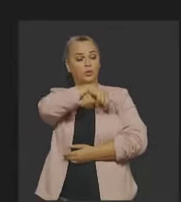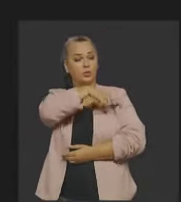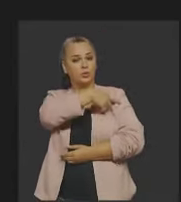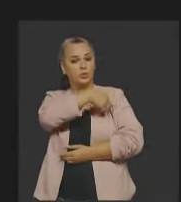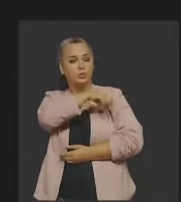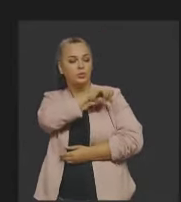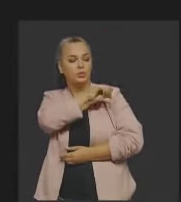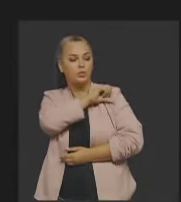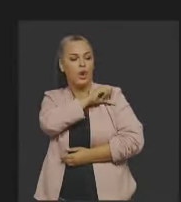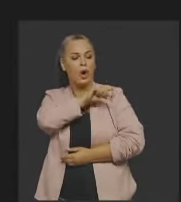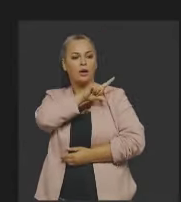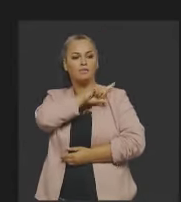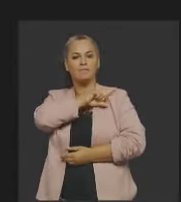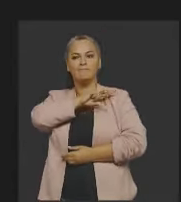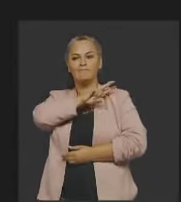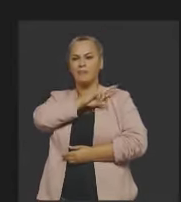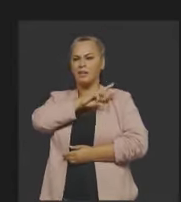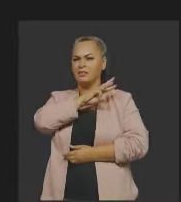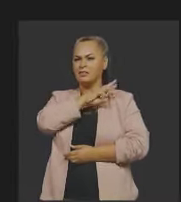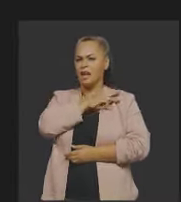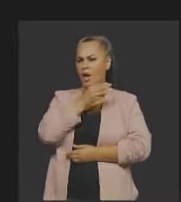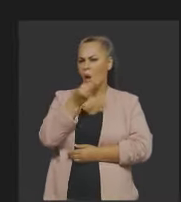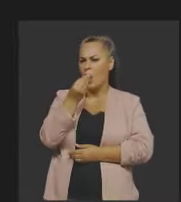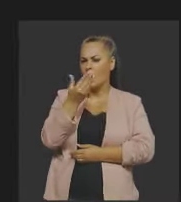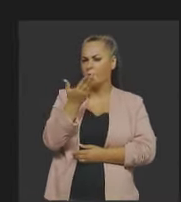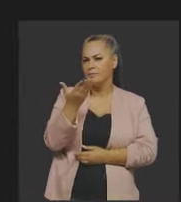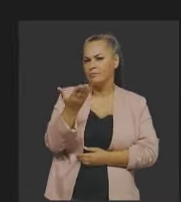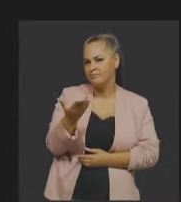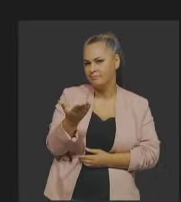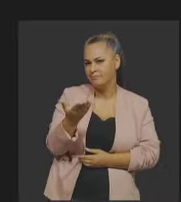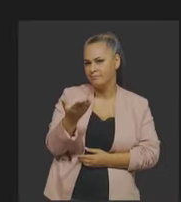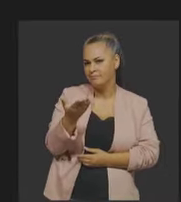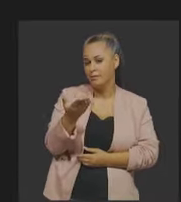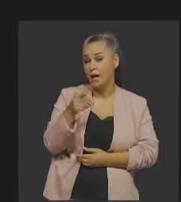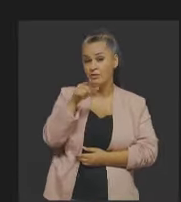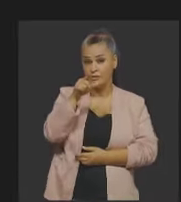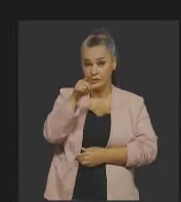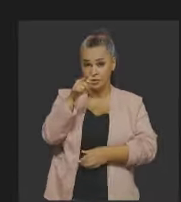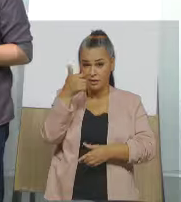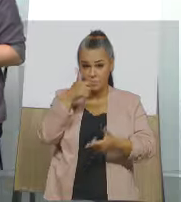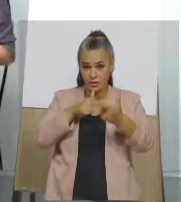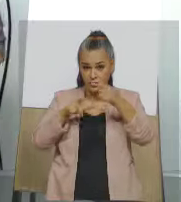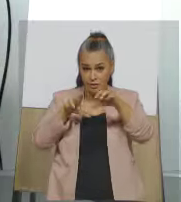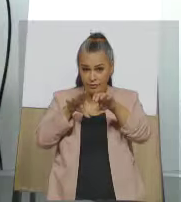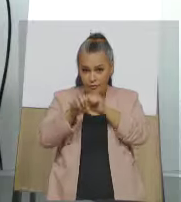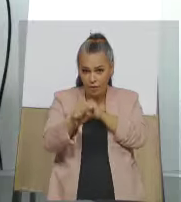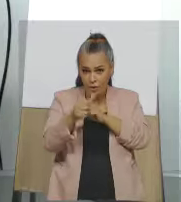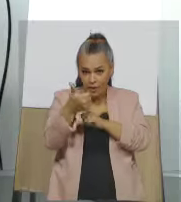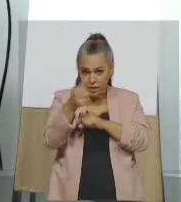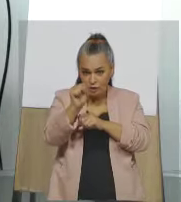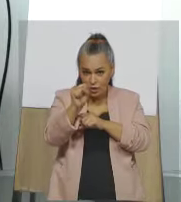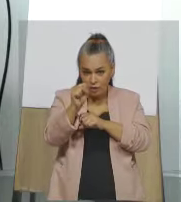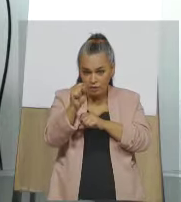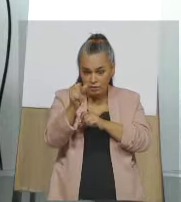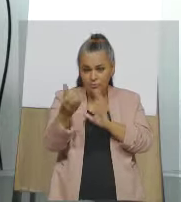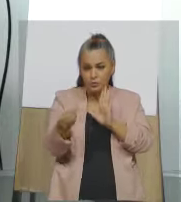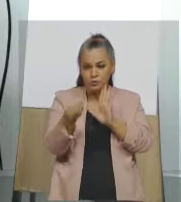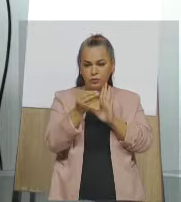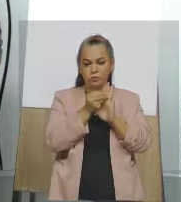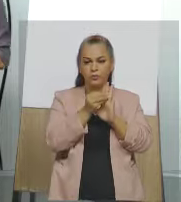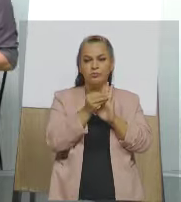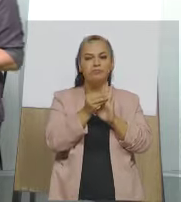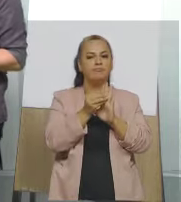bullying? Você concluirá os estudos com 18 anos? Se você acha que você não vai concluir os estudos com 18